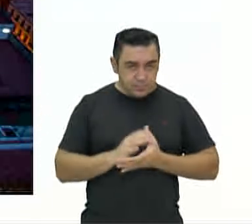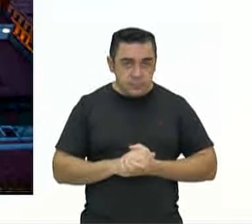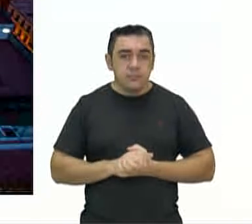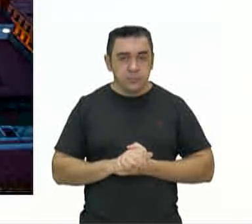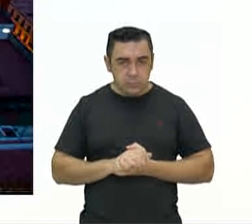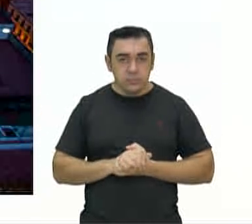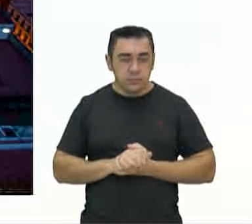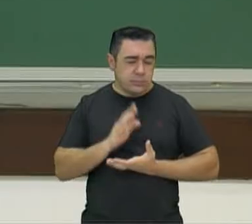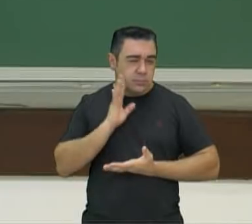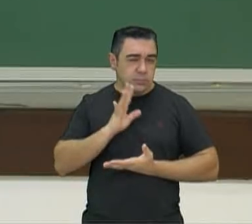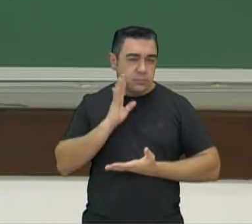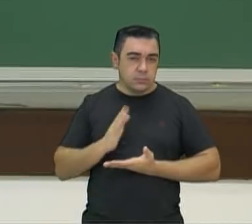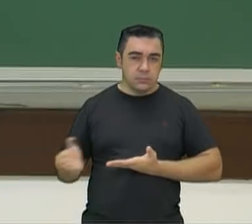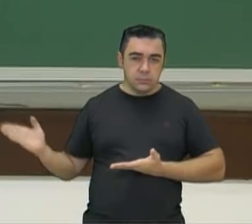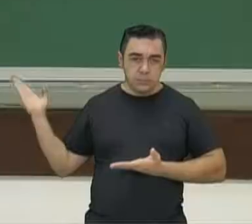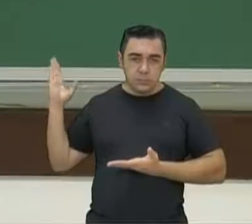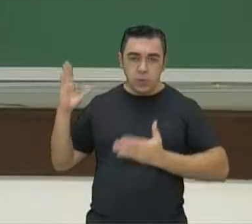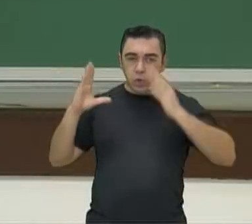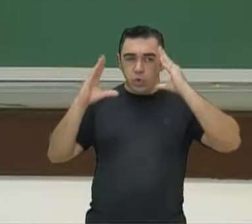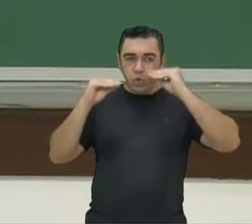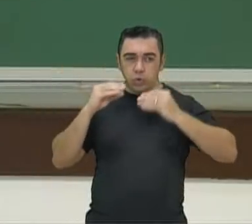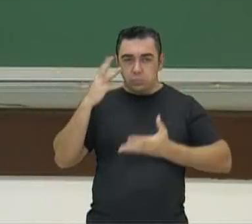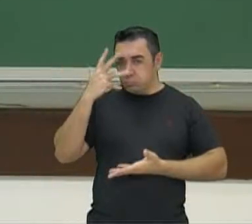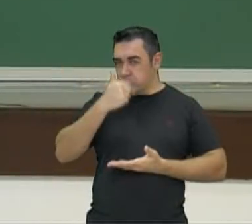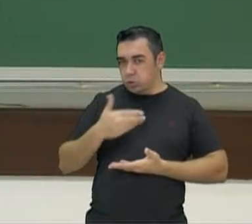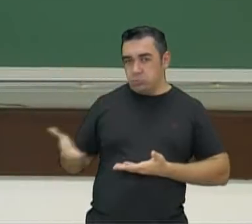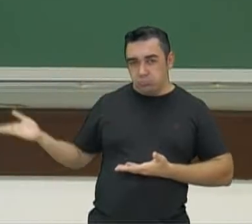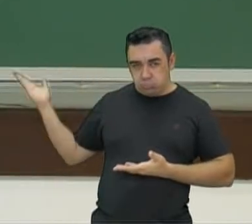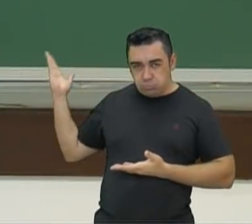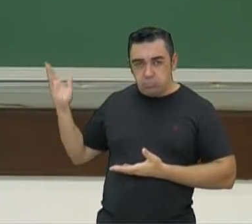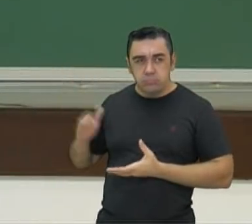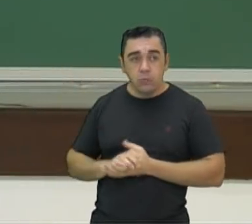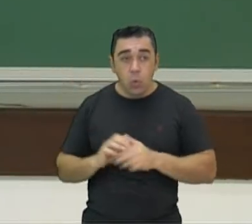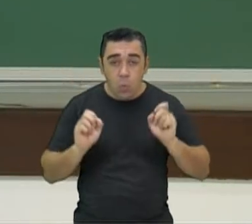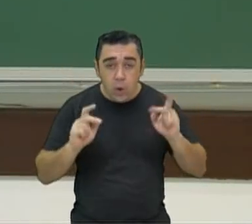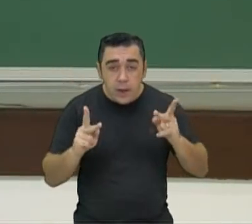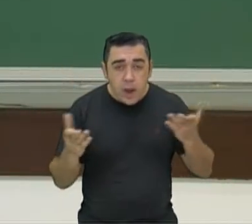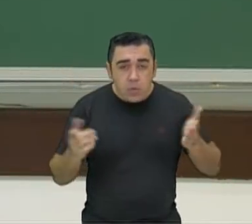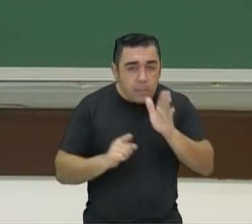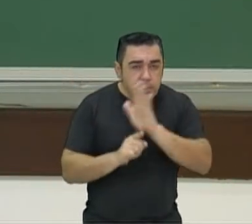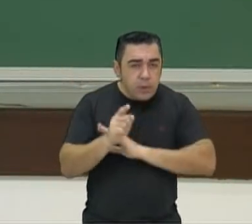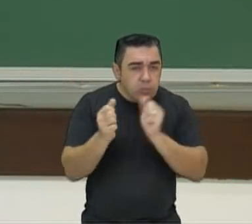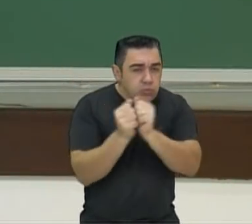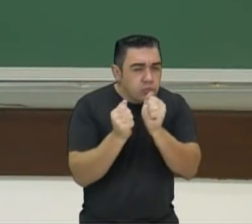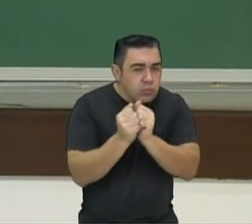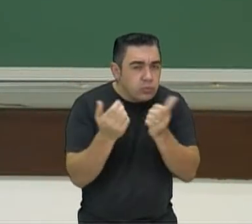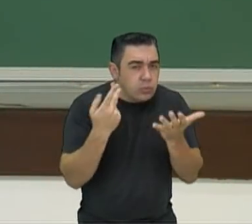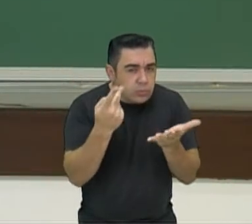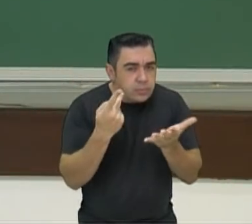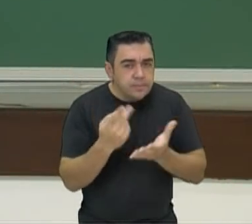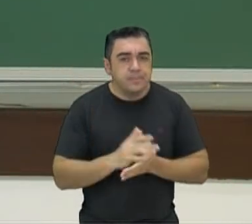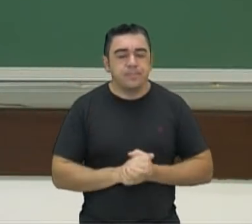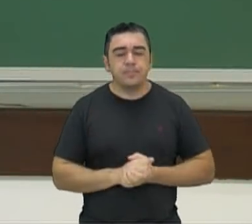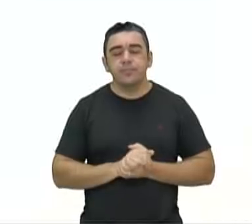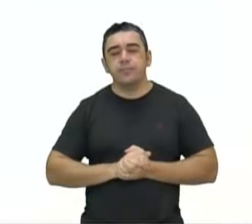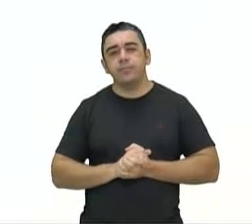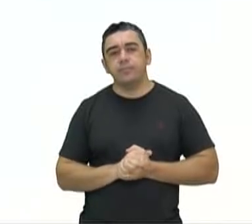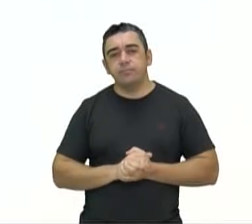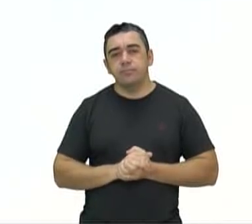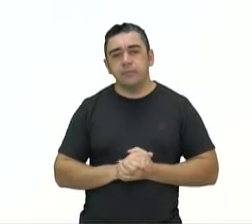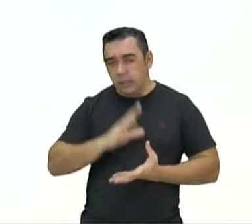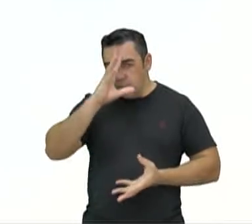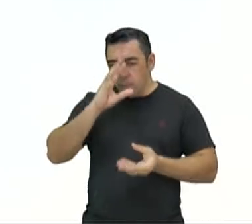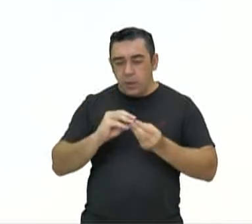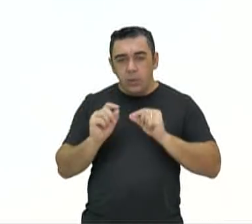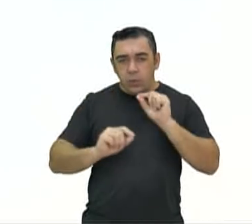Bem bacana, tá vendo? Anoitecendo, tal, bem bonito. Ok, vamos fazer junto esse quiz? Entende-se